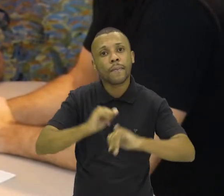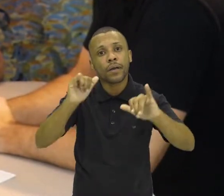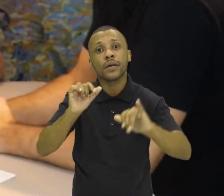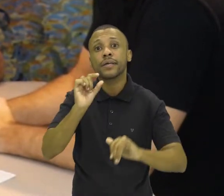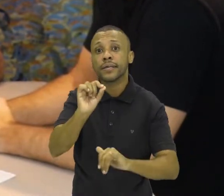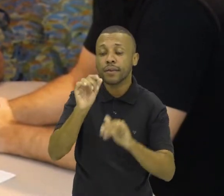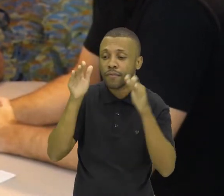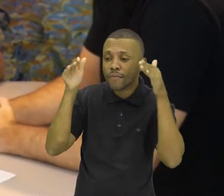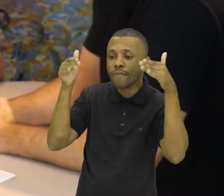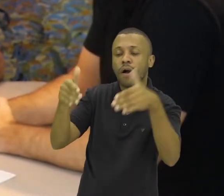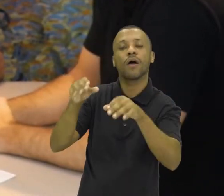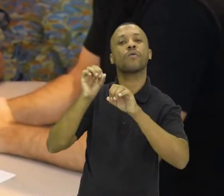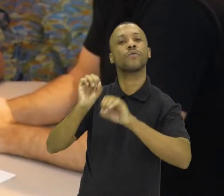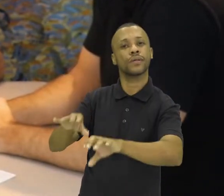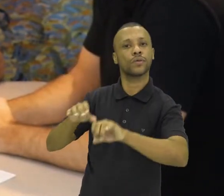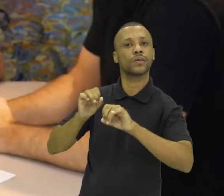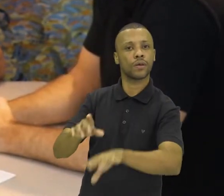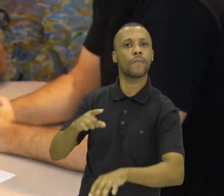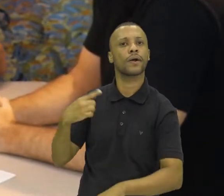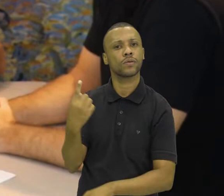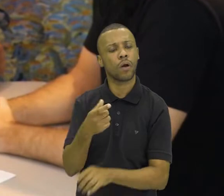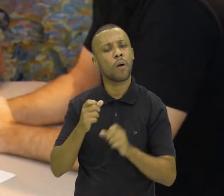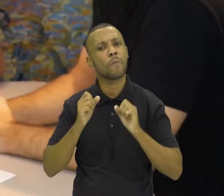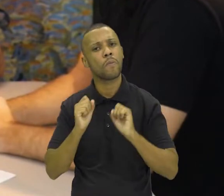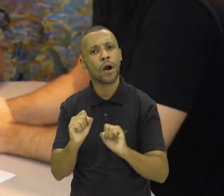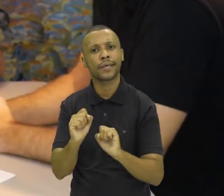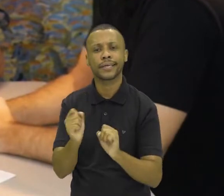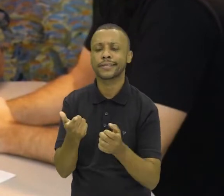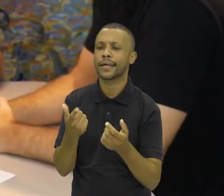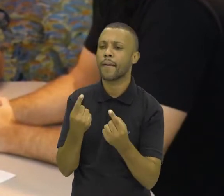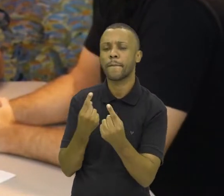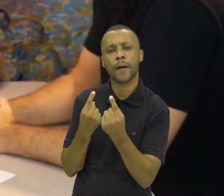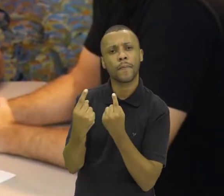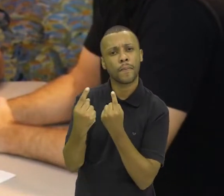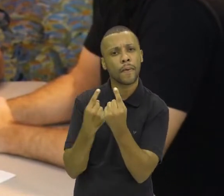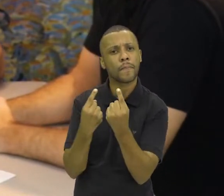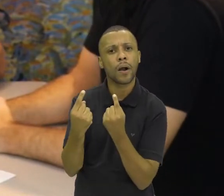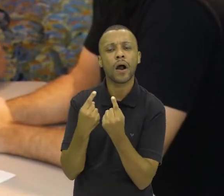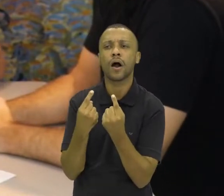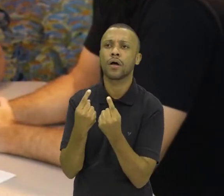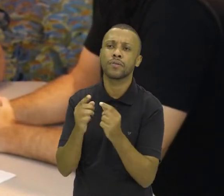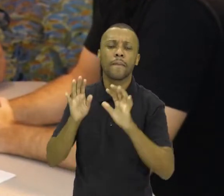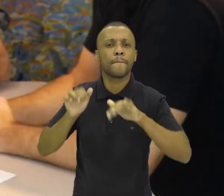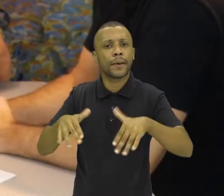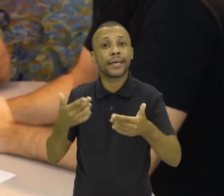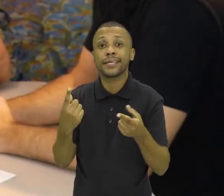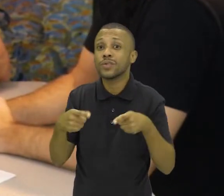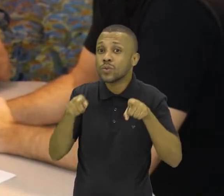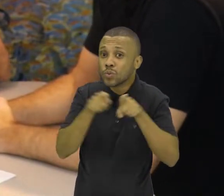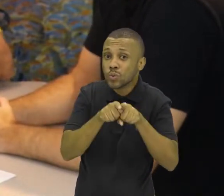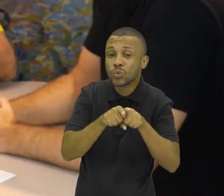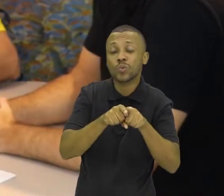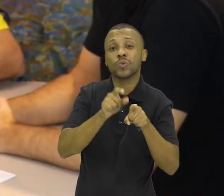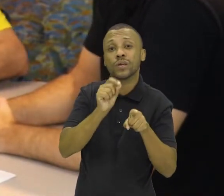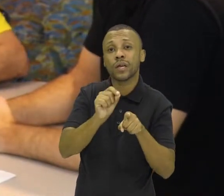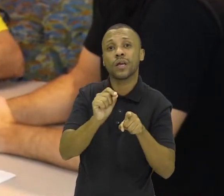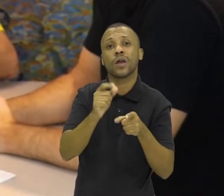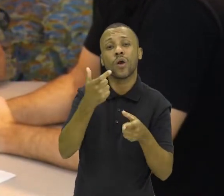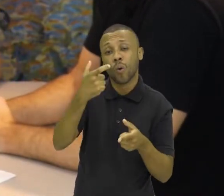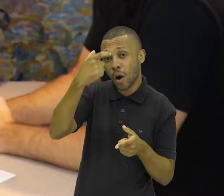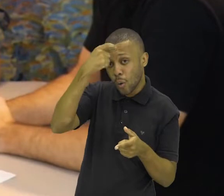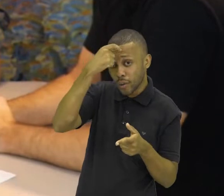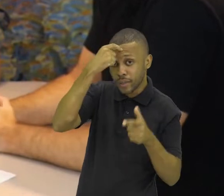que essa educação para que a gente possa estar bem no trânsito vem junto com a educação